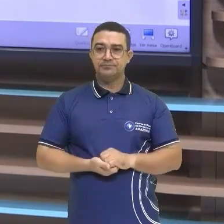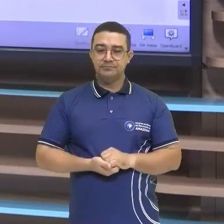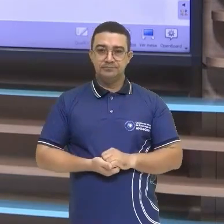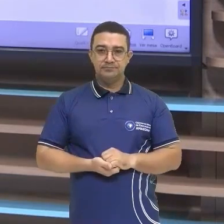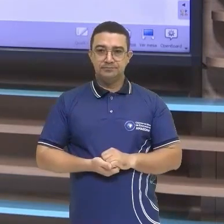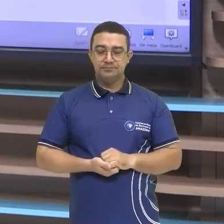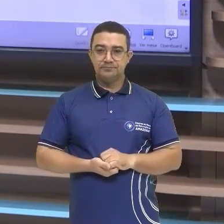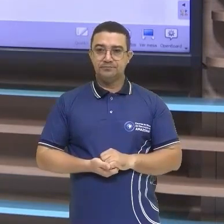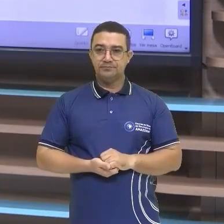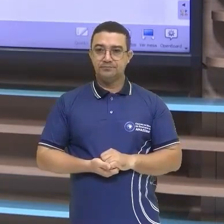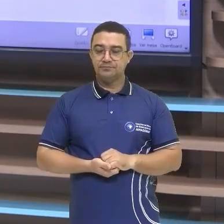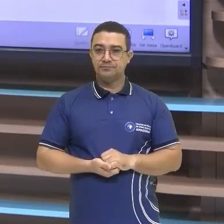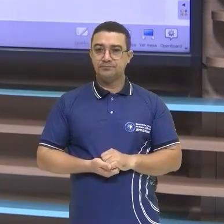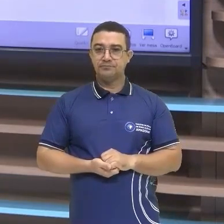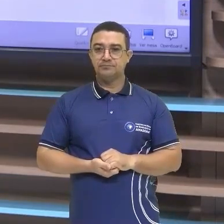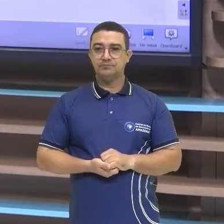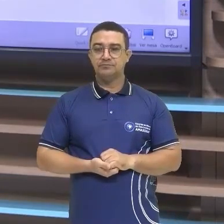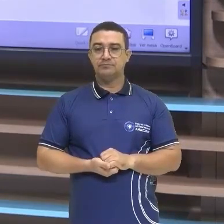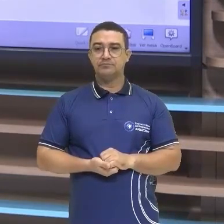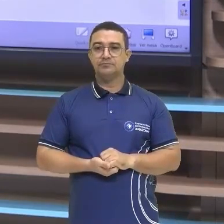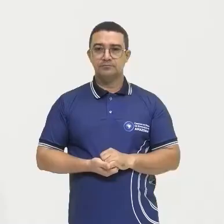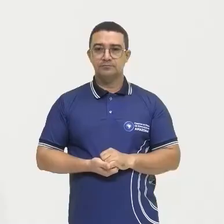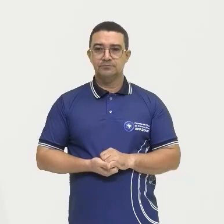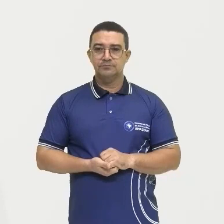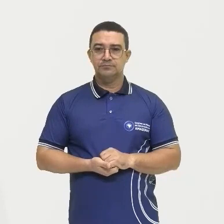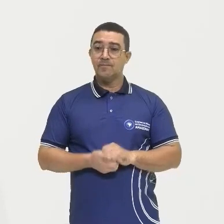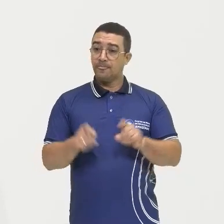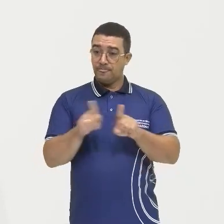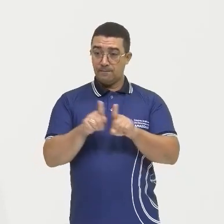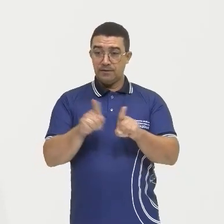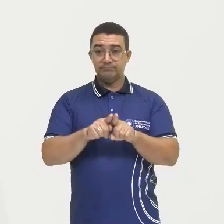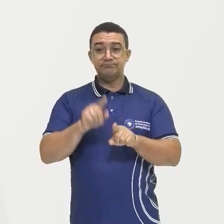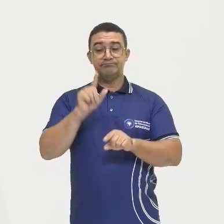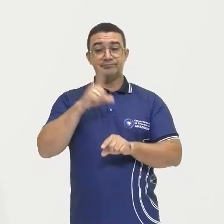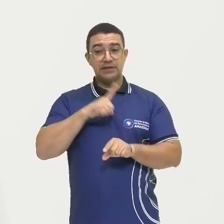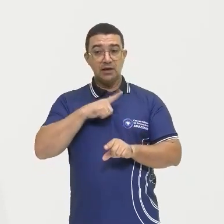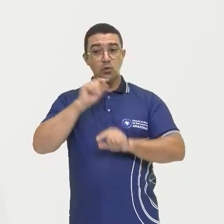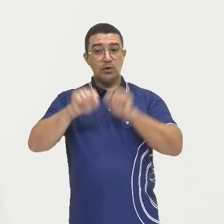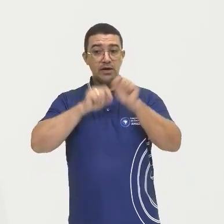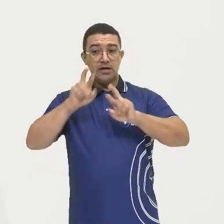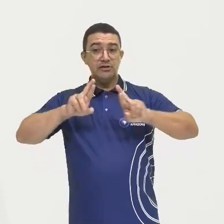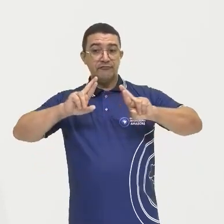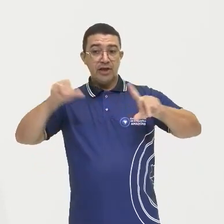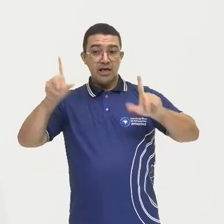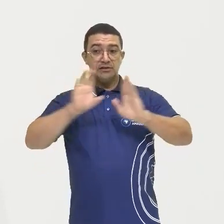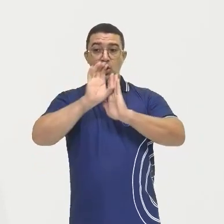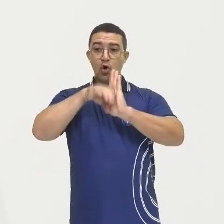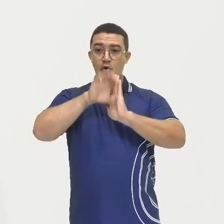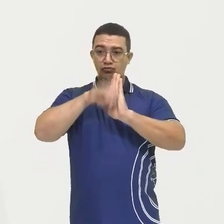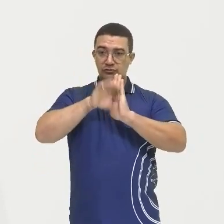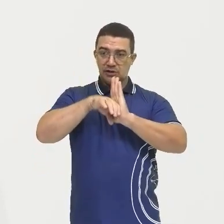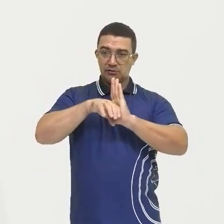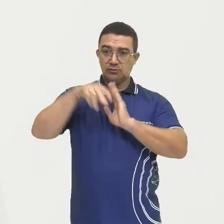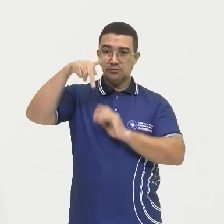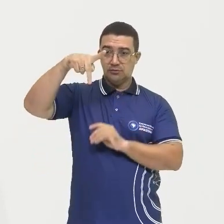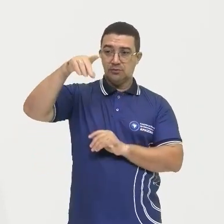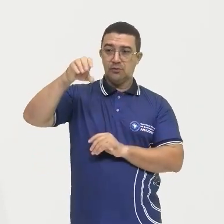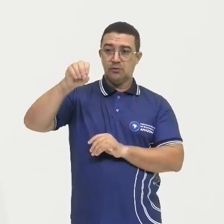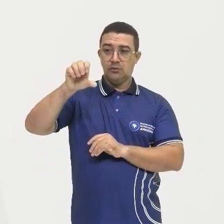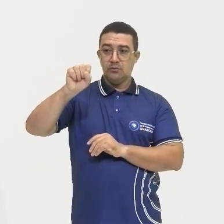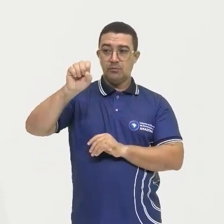para o homem do campo. Tudo bem? Vamos continuar? Olha só, a diferença nos conceitos de poceiro e no conceito